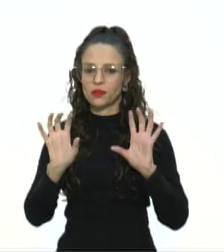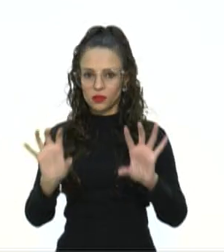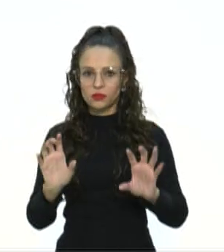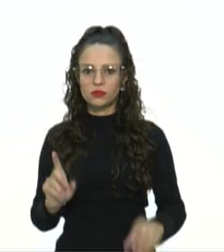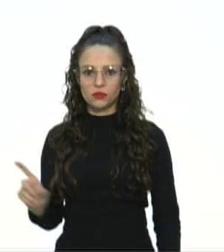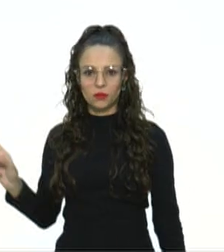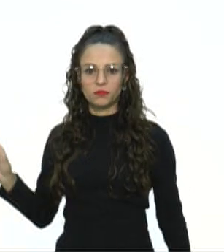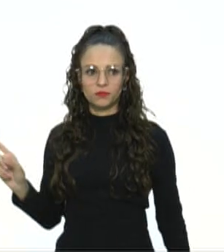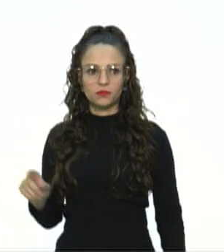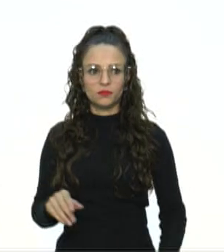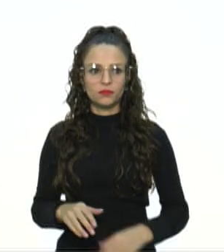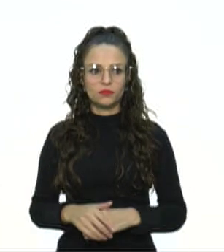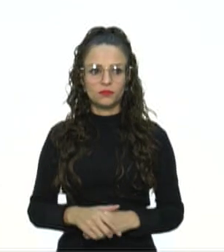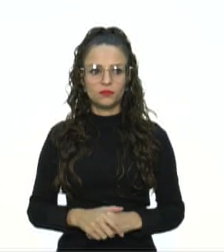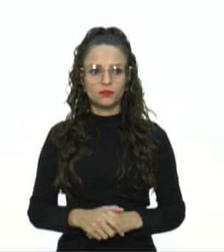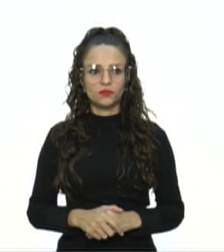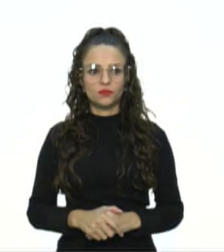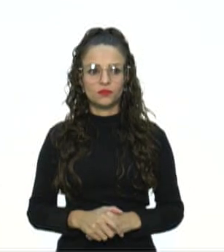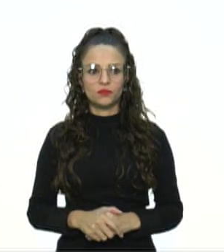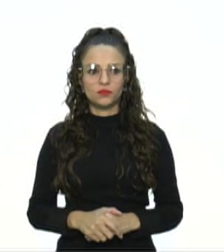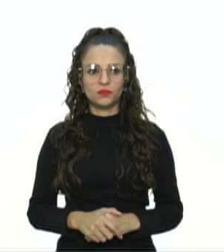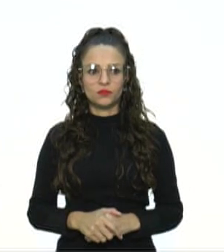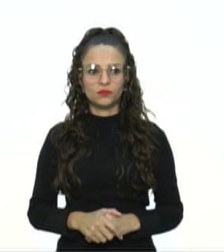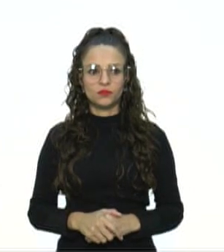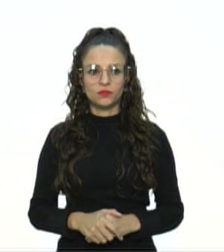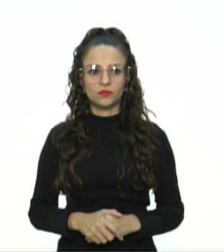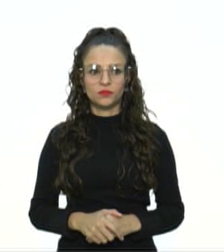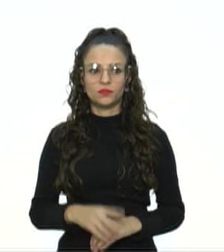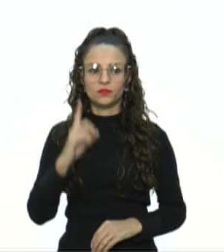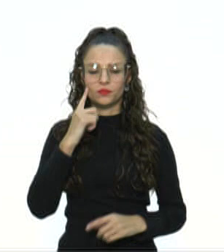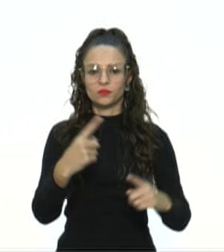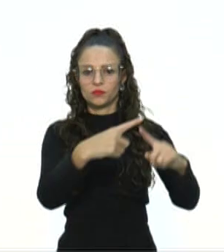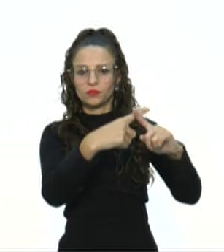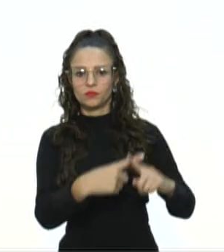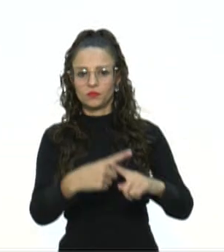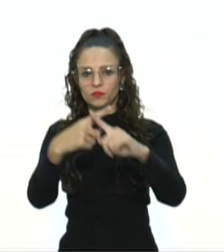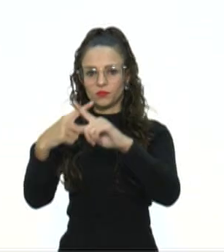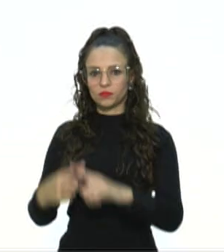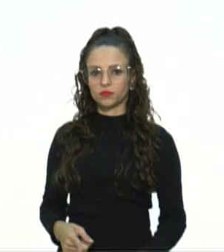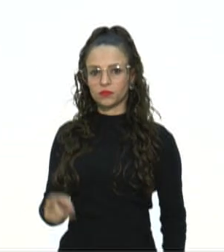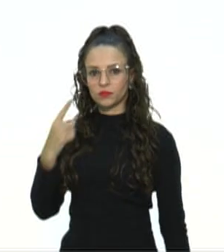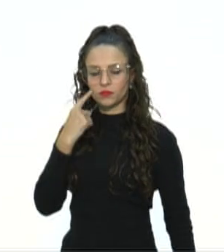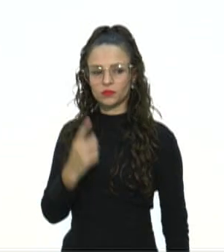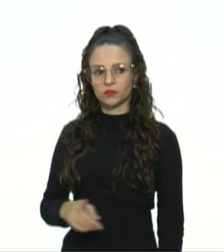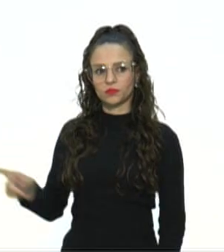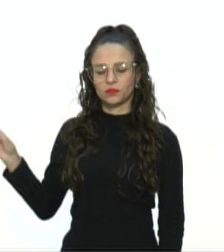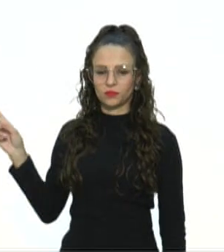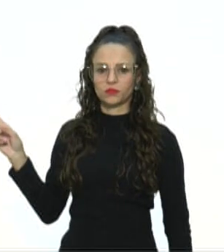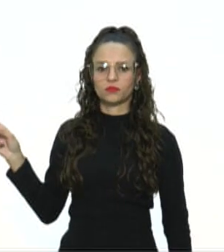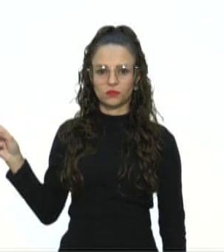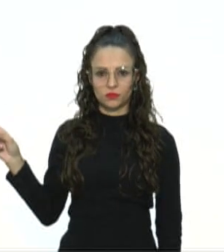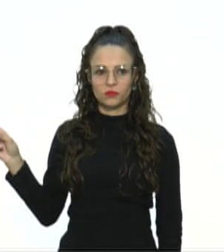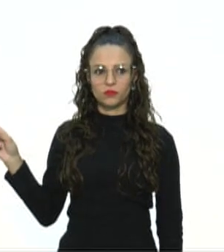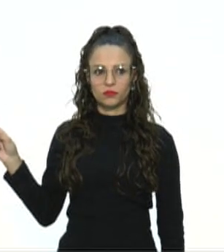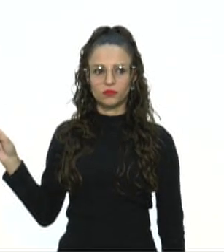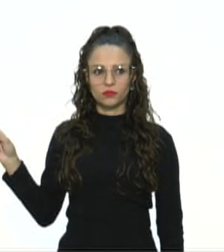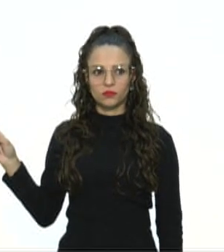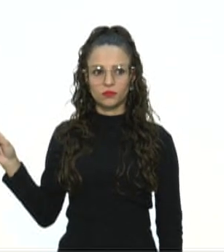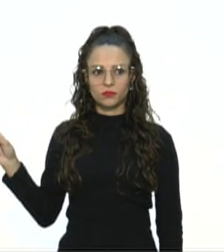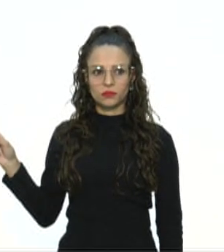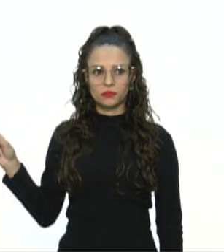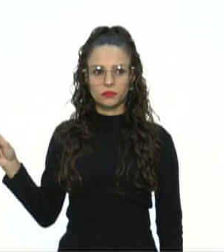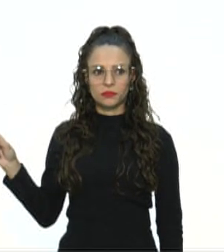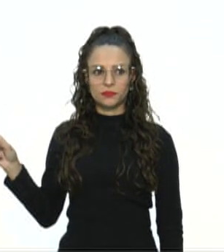que ocorre a luta, assim como está também o duelo, né? Está nesta animação aqui, né? Também chegou, aplicou o